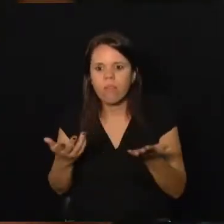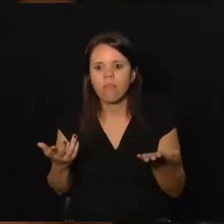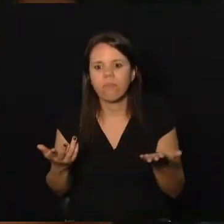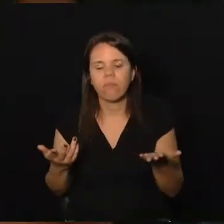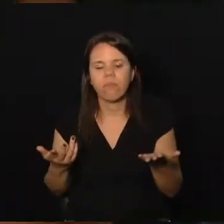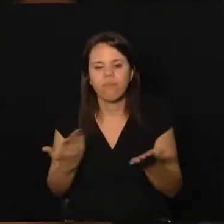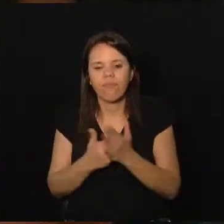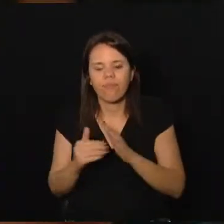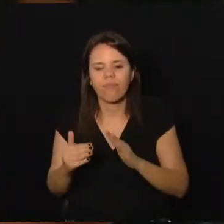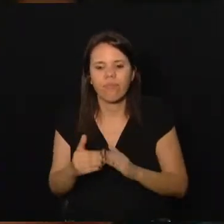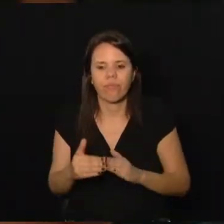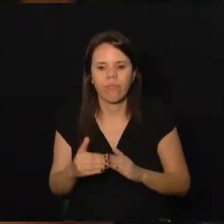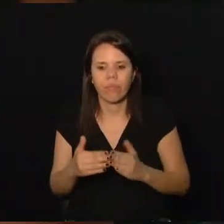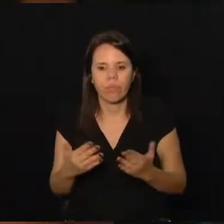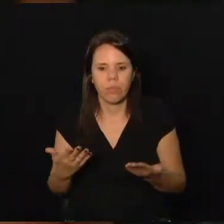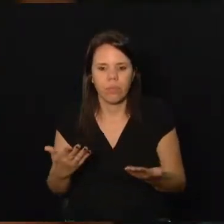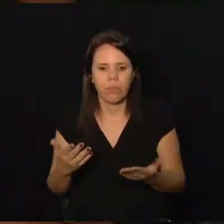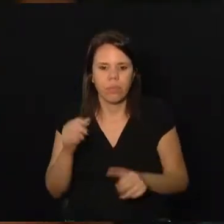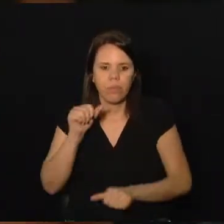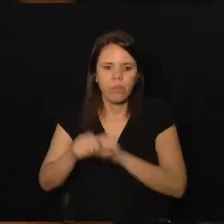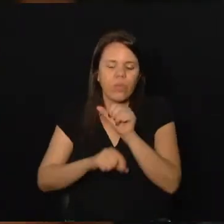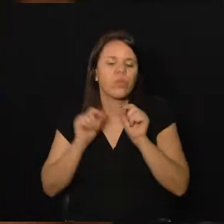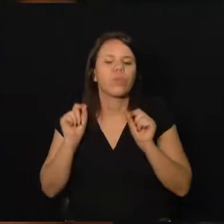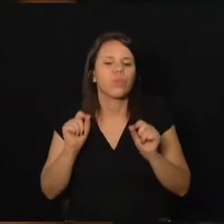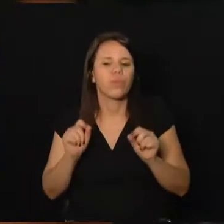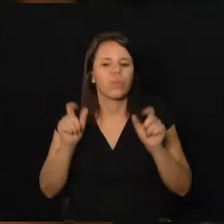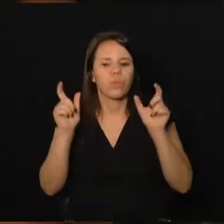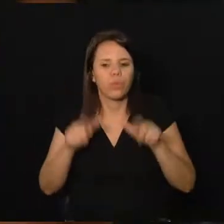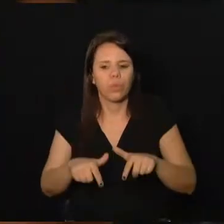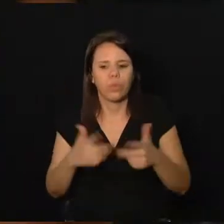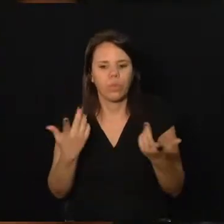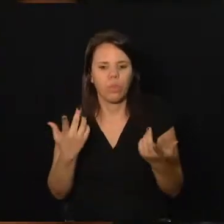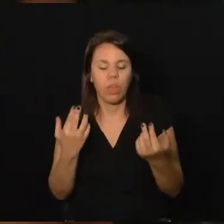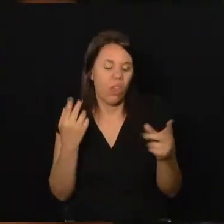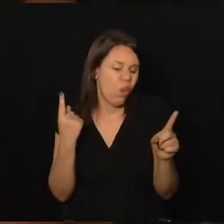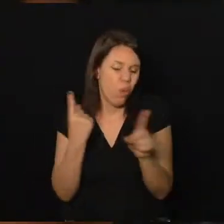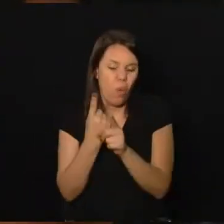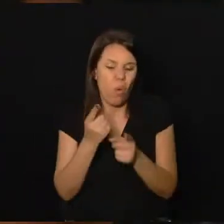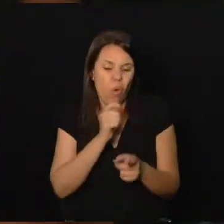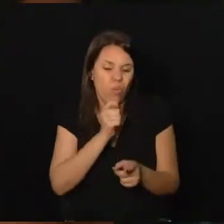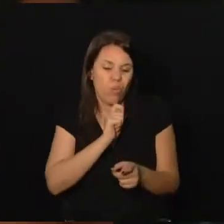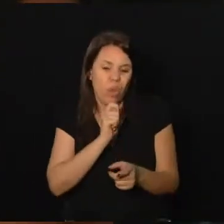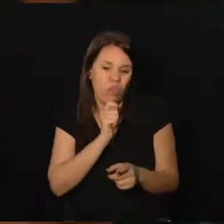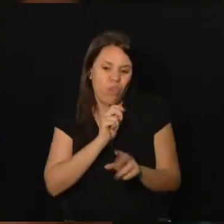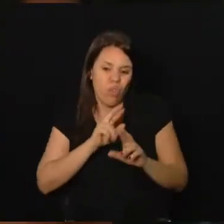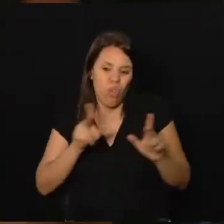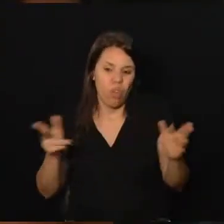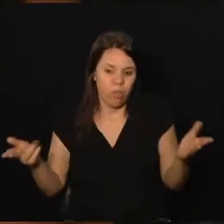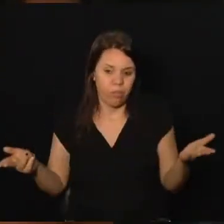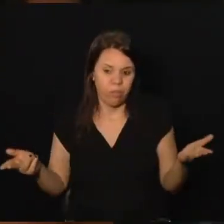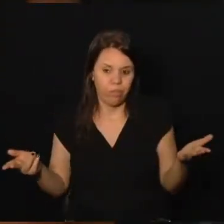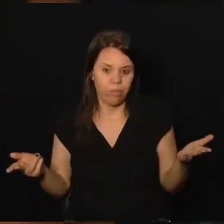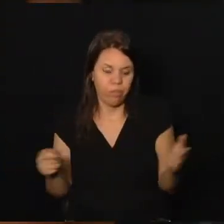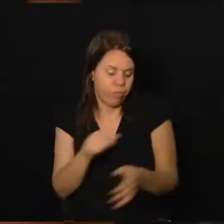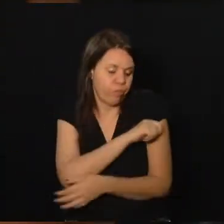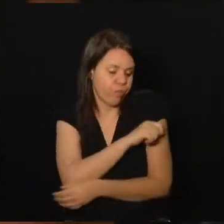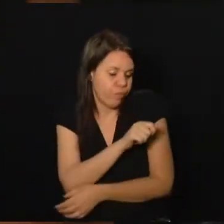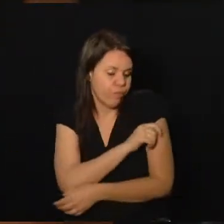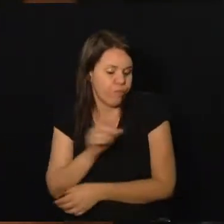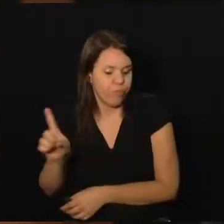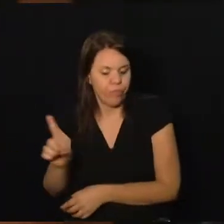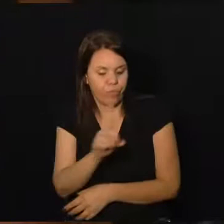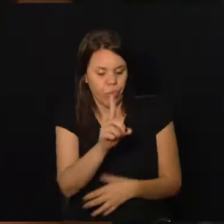a escola ela está se tornando realmente um ponto de encontro. Um ponto de encontro. O aluno, o